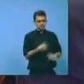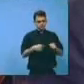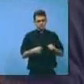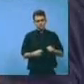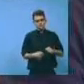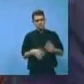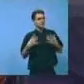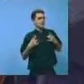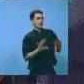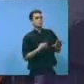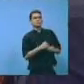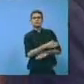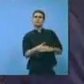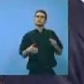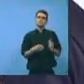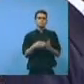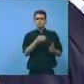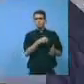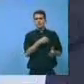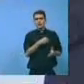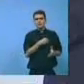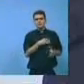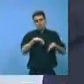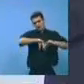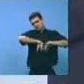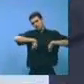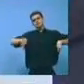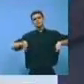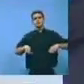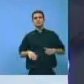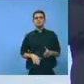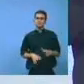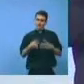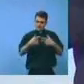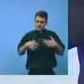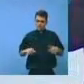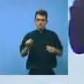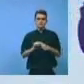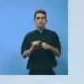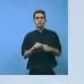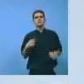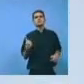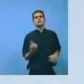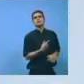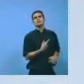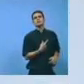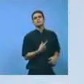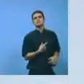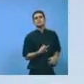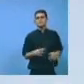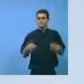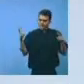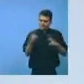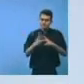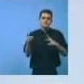Por que as pessoas não conseguem viver em comunidade? Tem gente que não pode, como é vai pôr dois pavão macho junto?